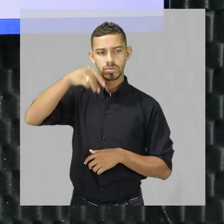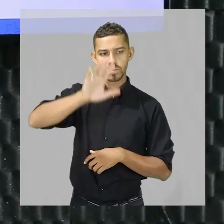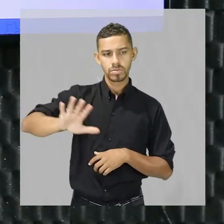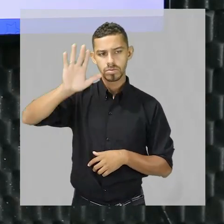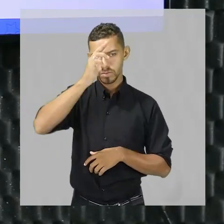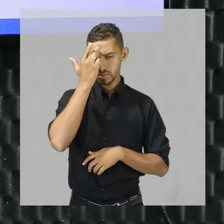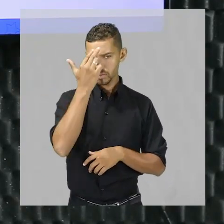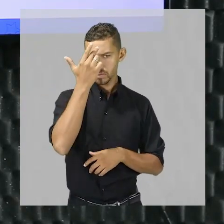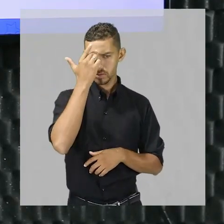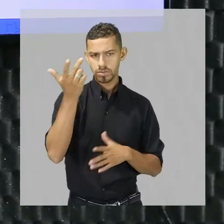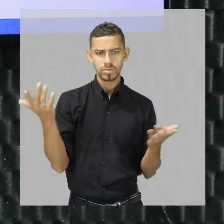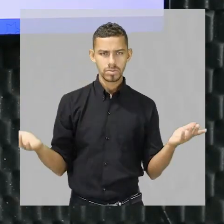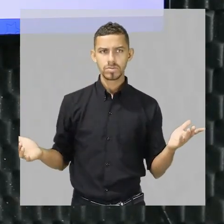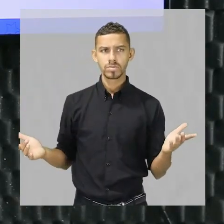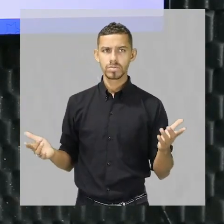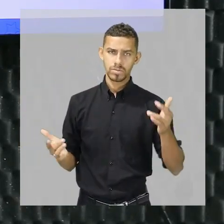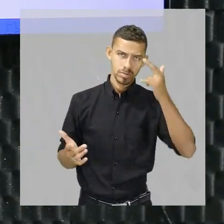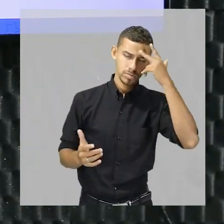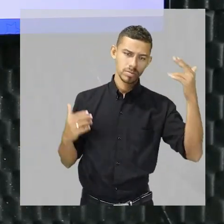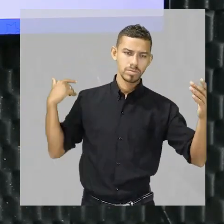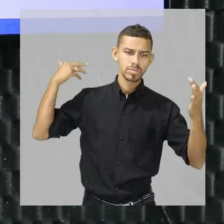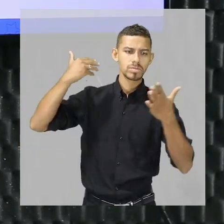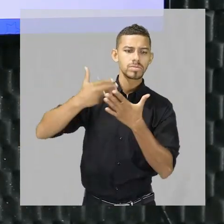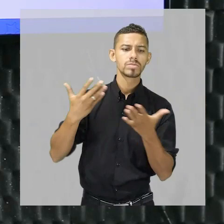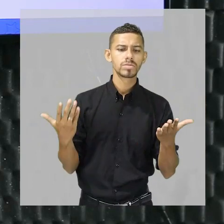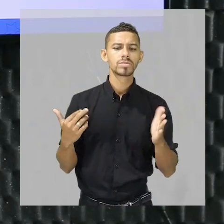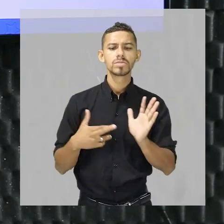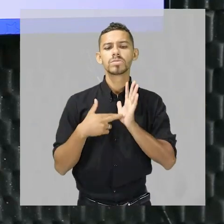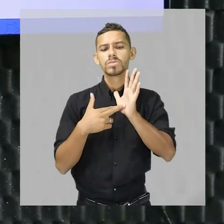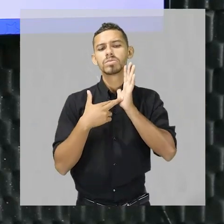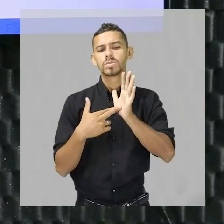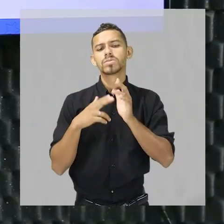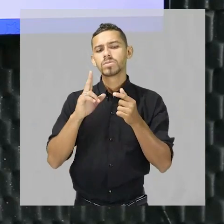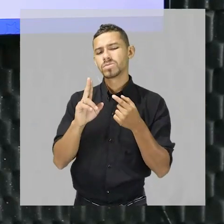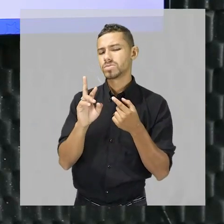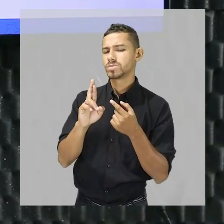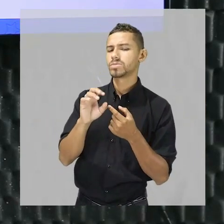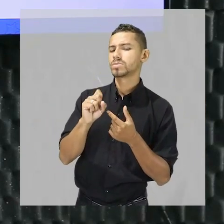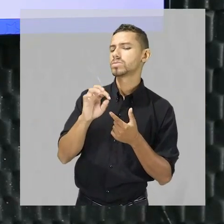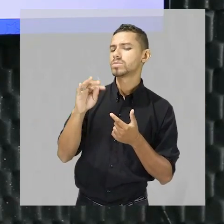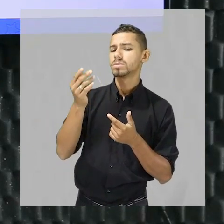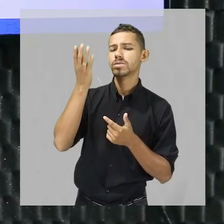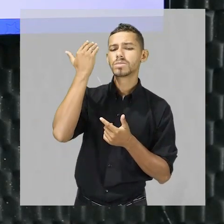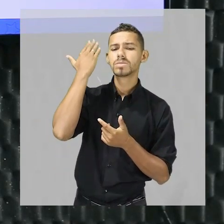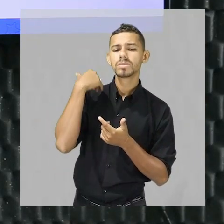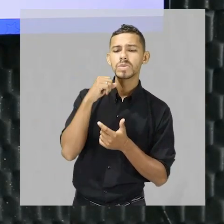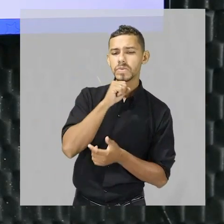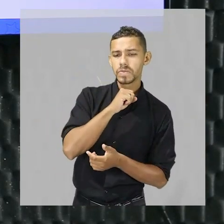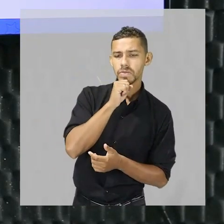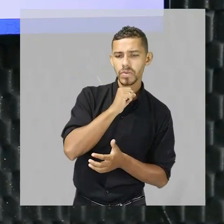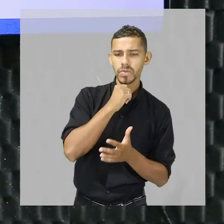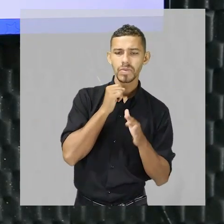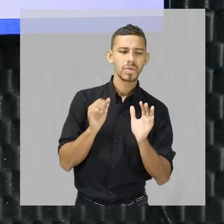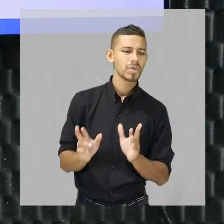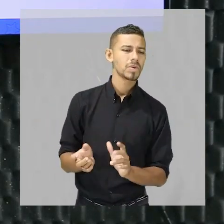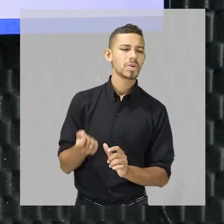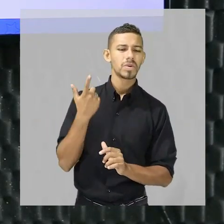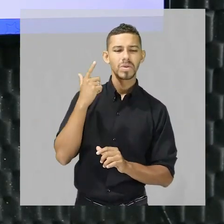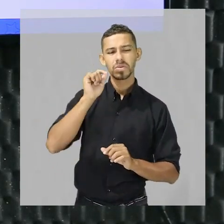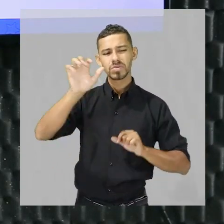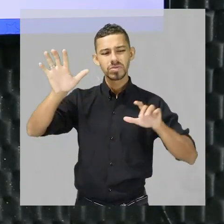histórico, vai buscar passar elementos históricos. Aí ele diz o seguinte, representa o rústico, o envelhecido com traços